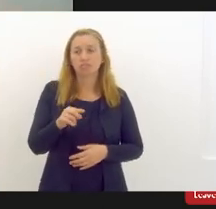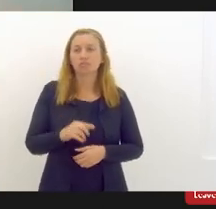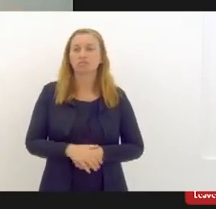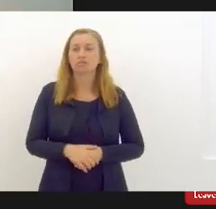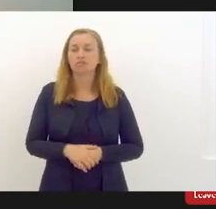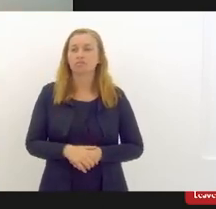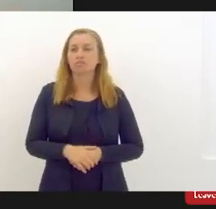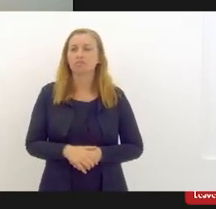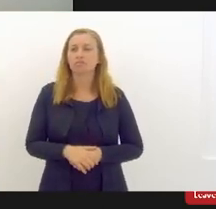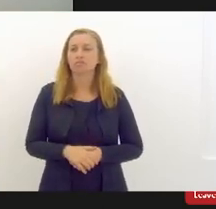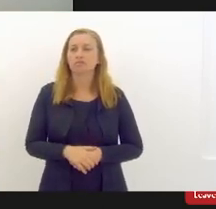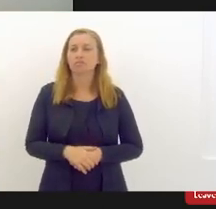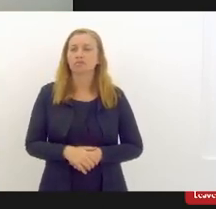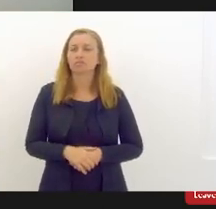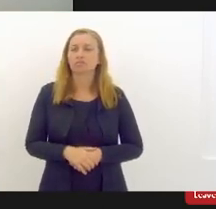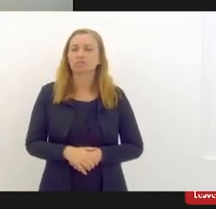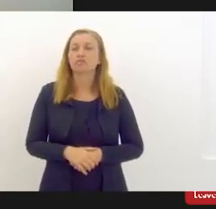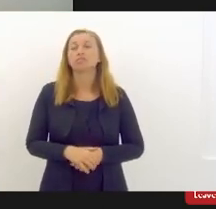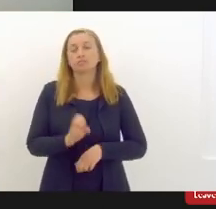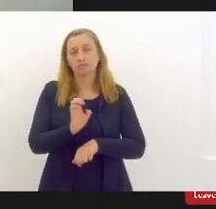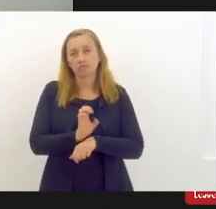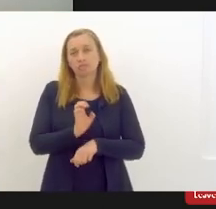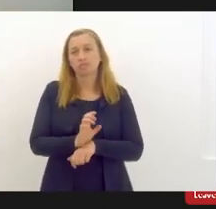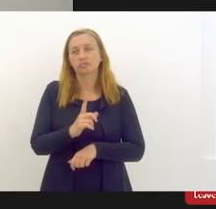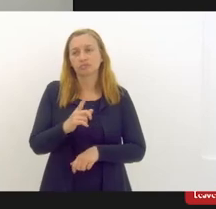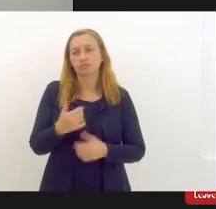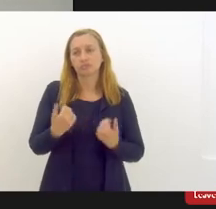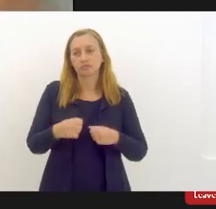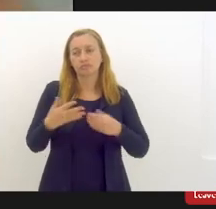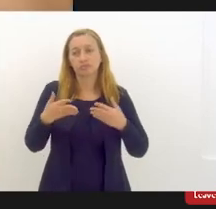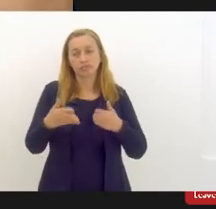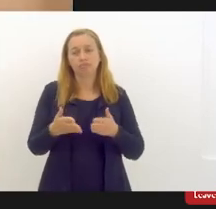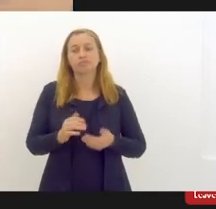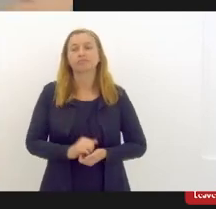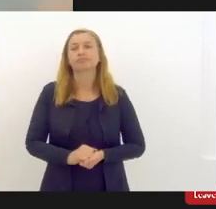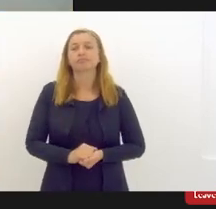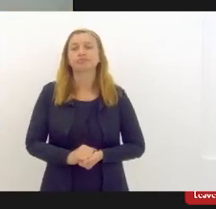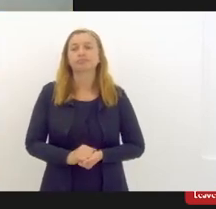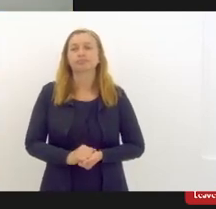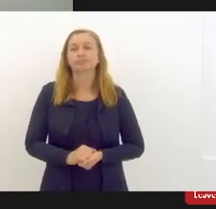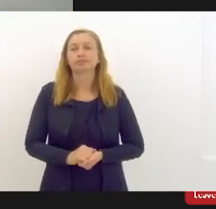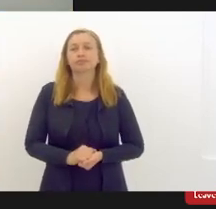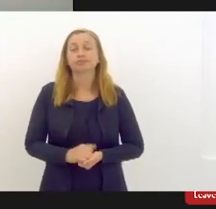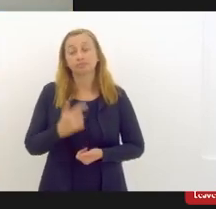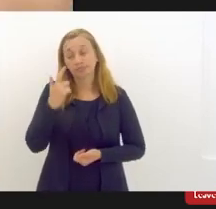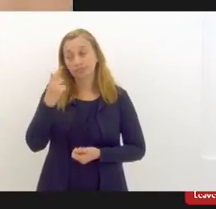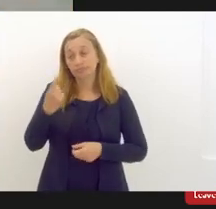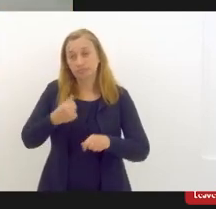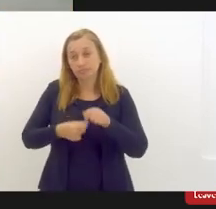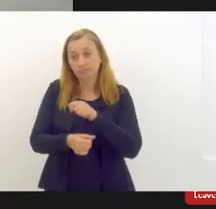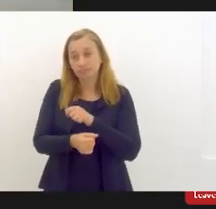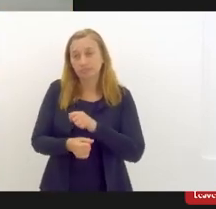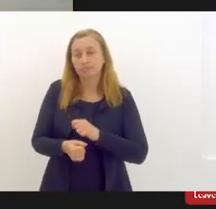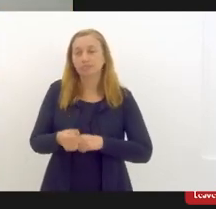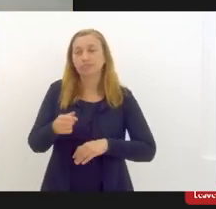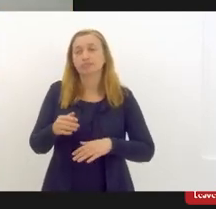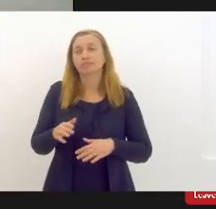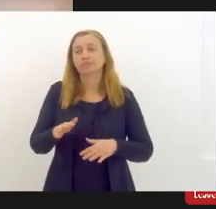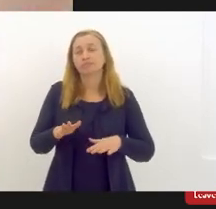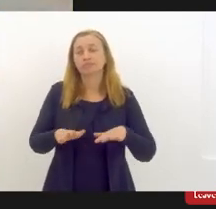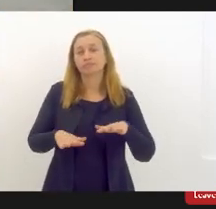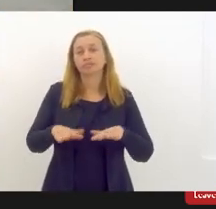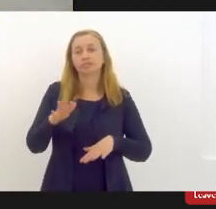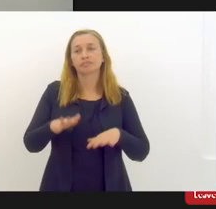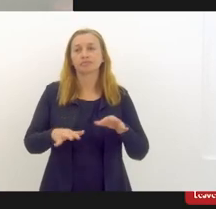da disparidade que o Estado tem. O Estado, ele privilegia o que ele vai investir de acordo com o seu projeto